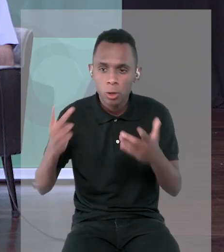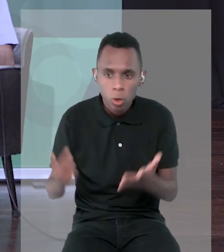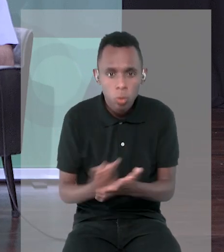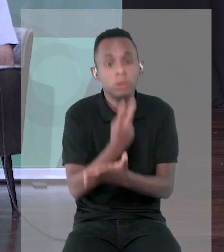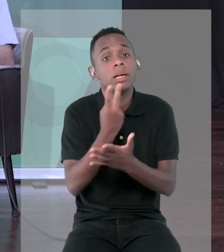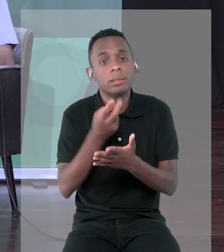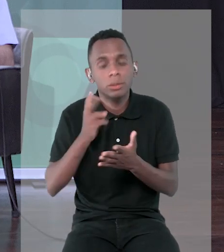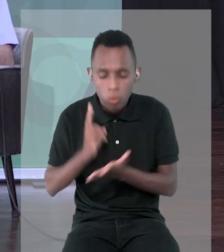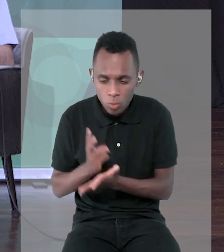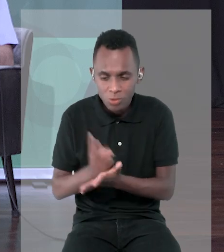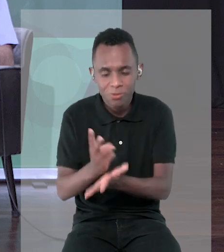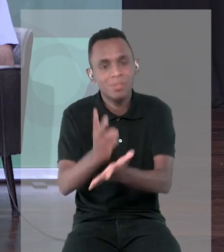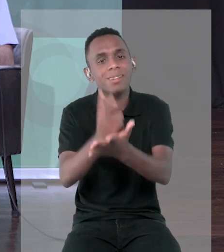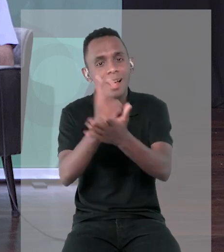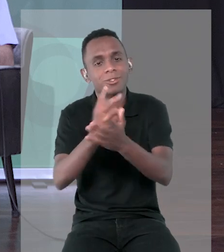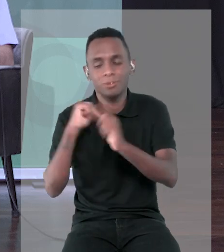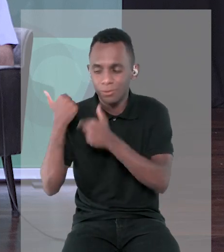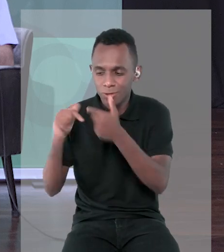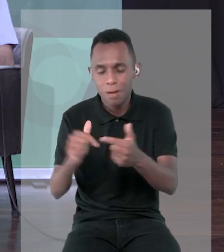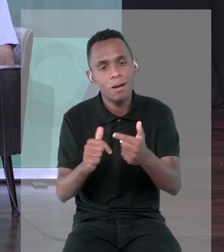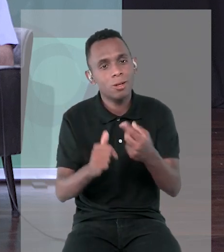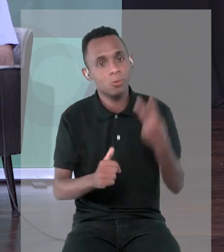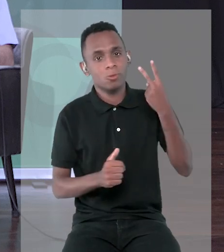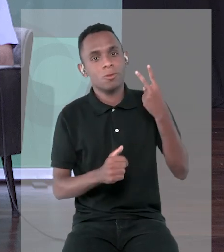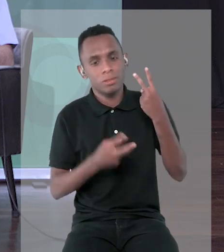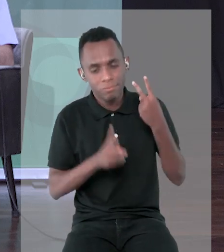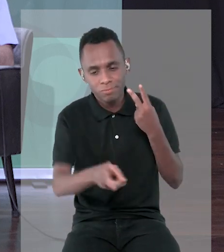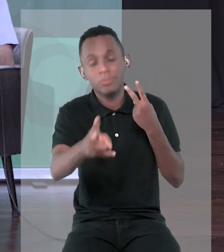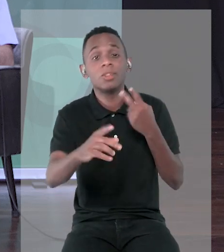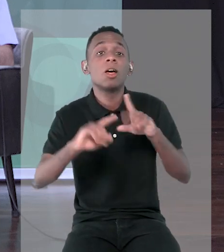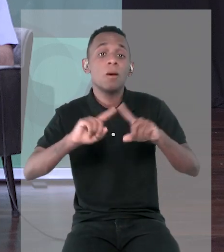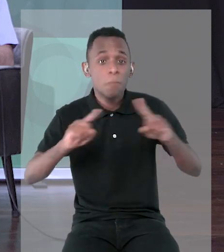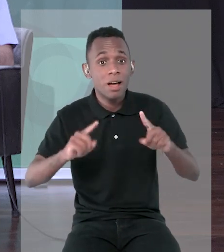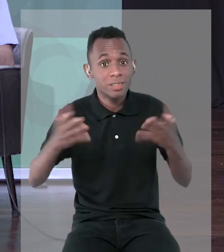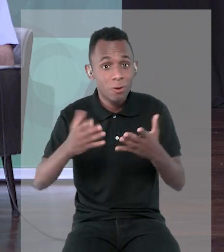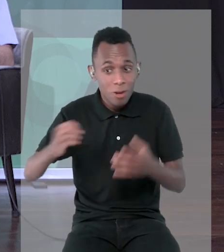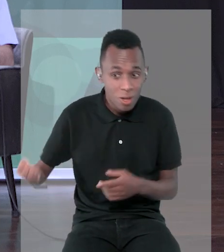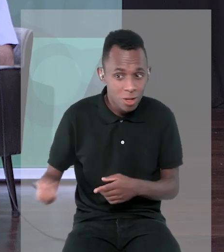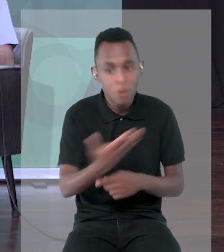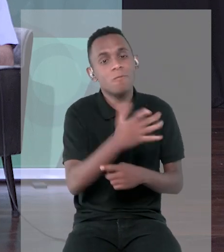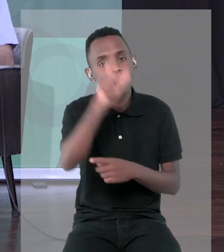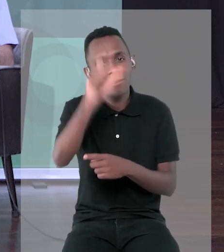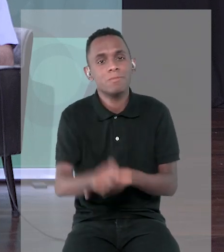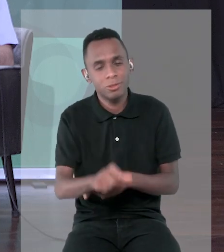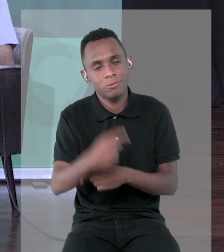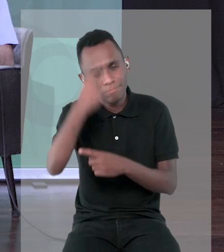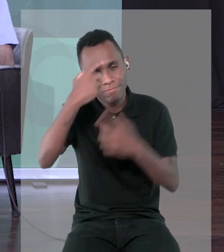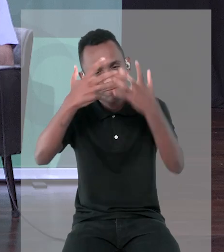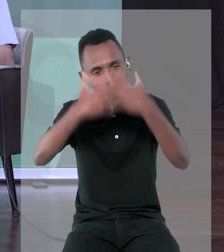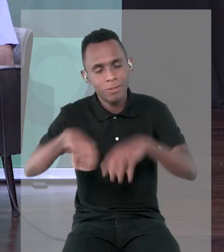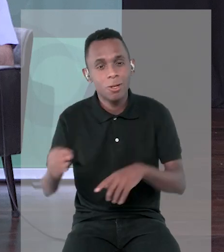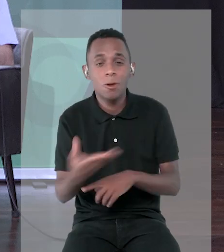acontece uma continuidade do trabalho dos dois, mas com a renovação de uma outra cabeça, de um outro